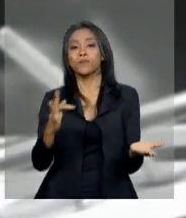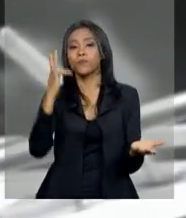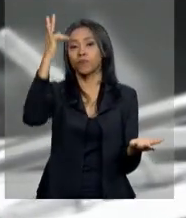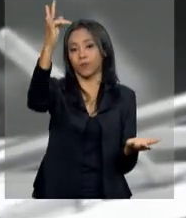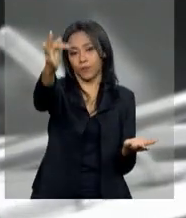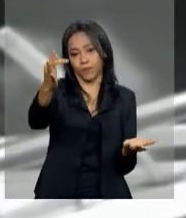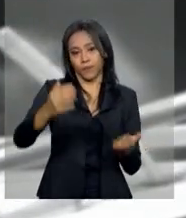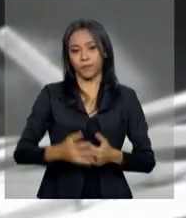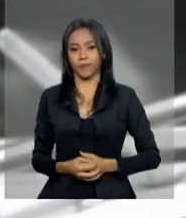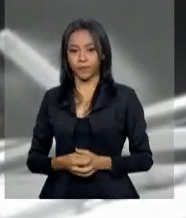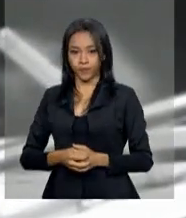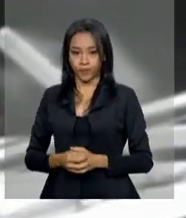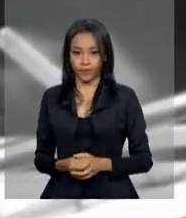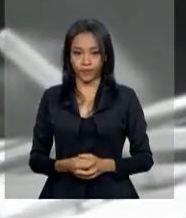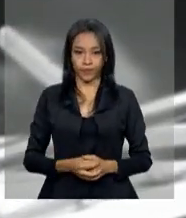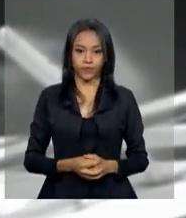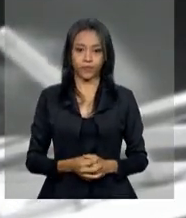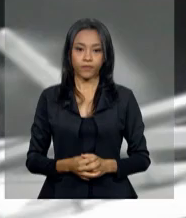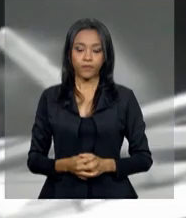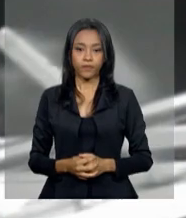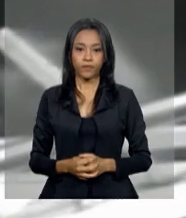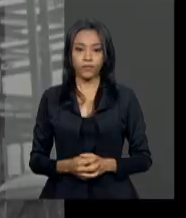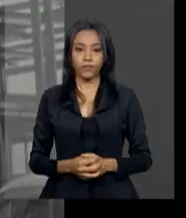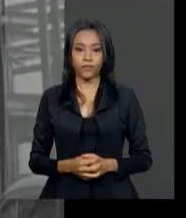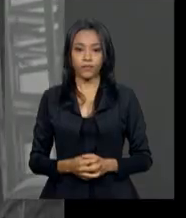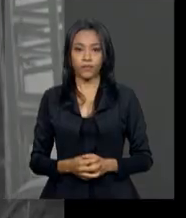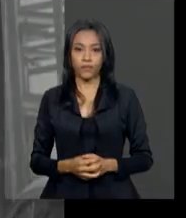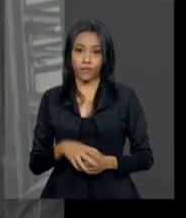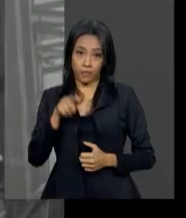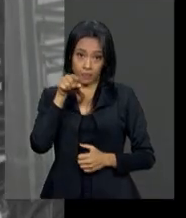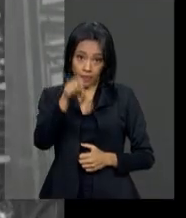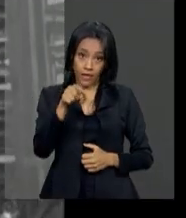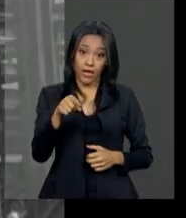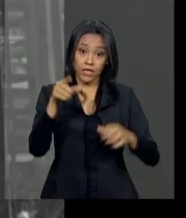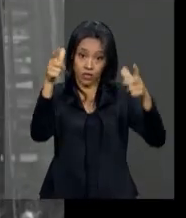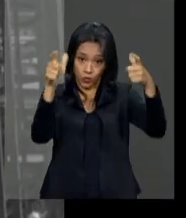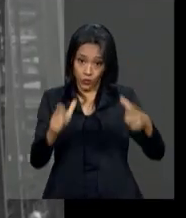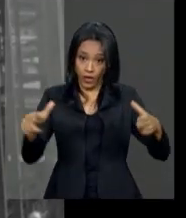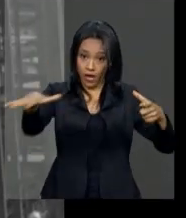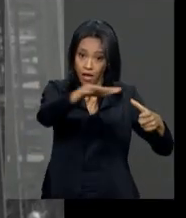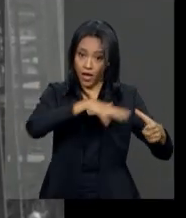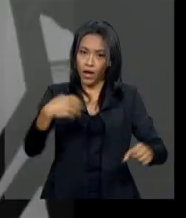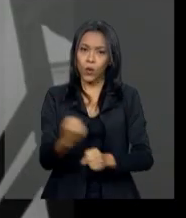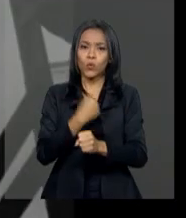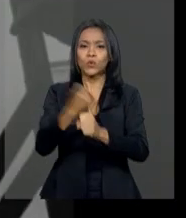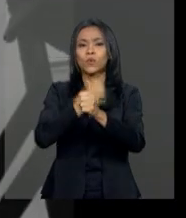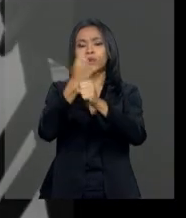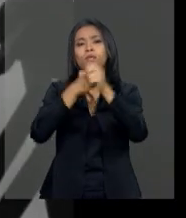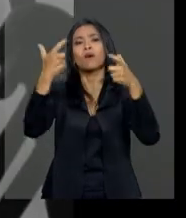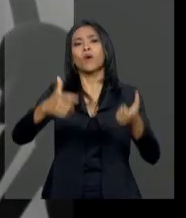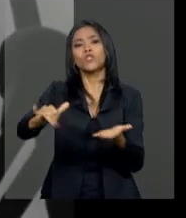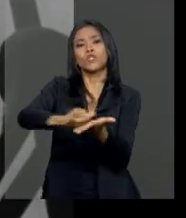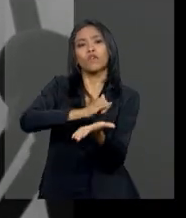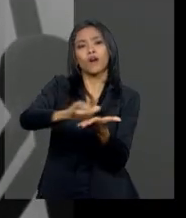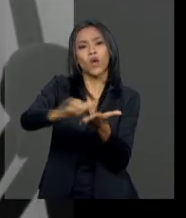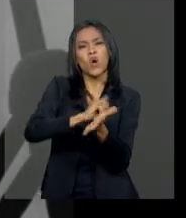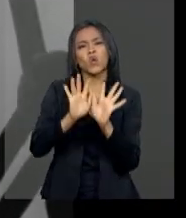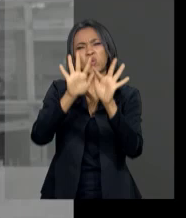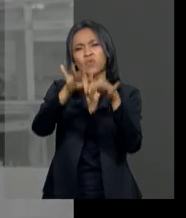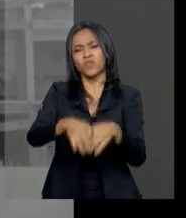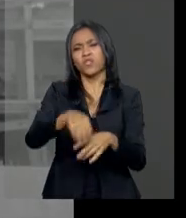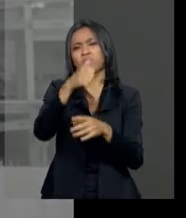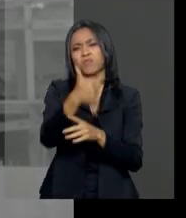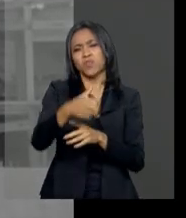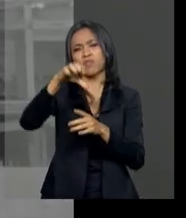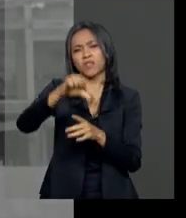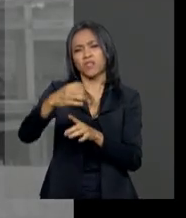dead. But the United Nations lives. Enquanto a sede da ONU era construída em Nova York, entre o fim da década de 40 e o